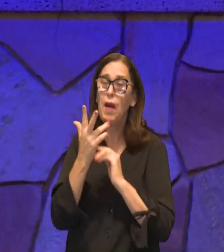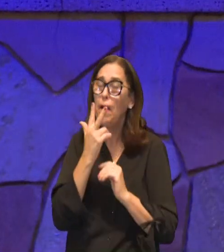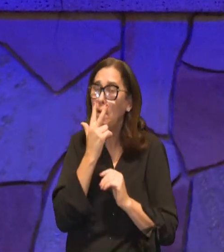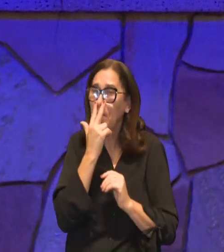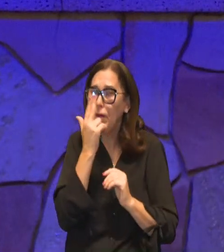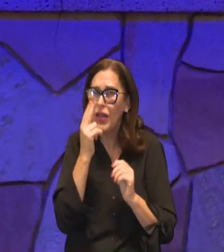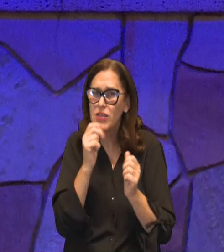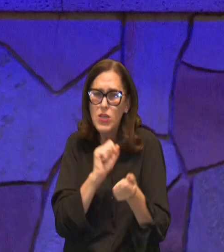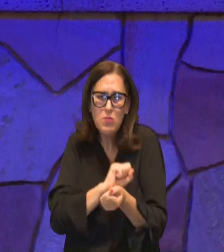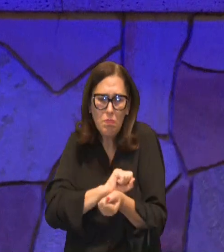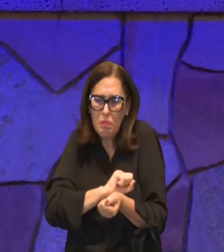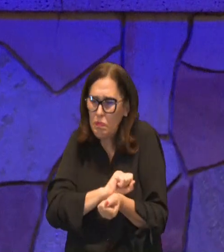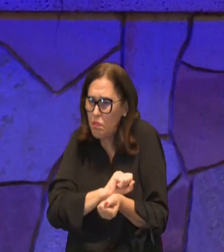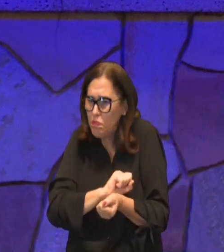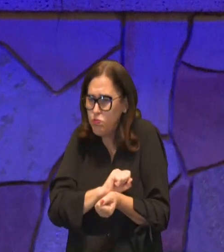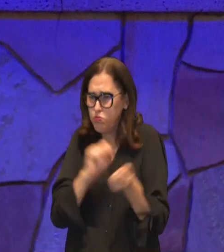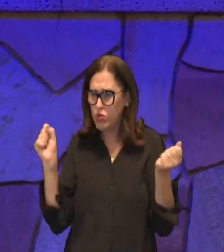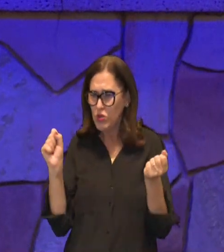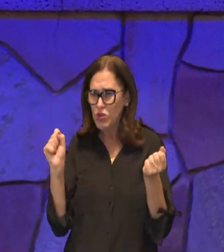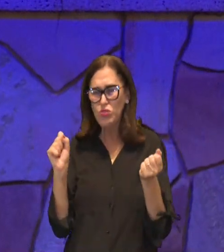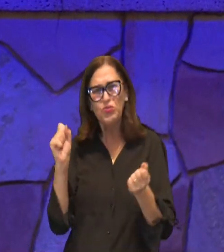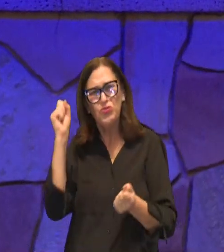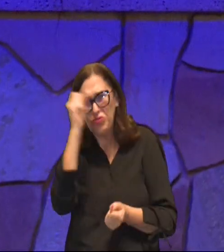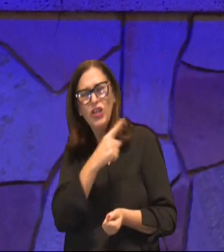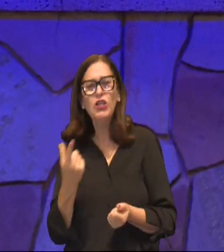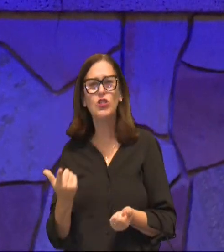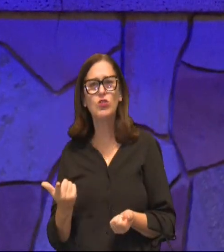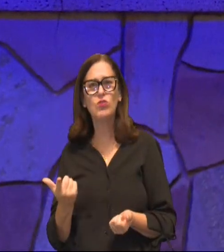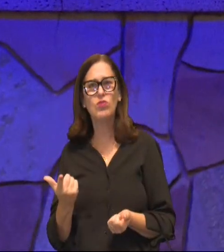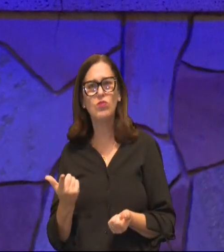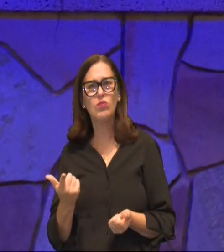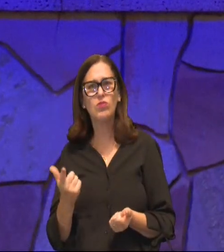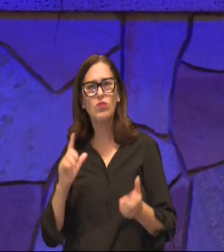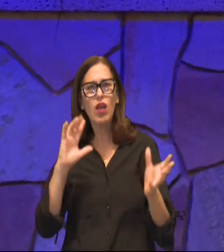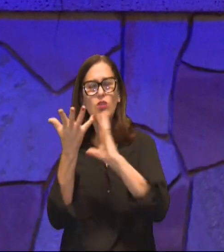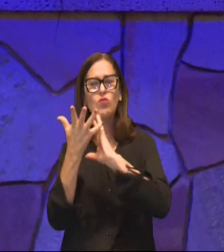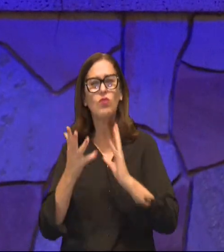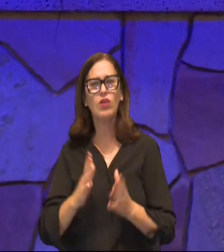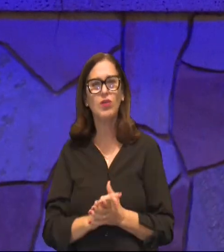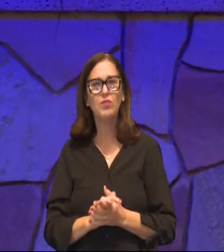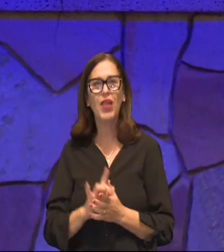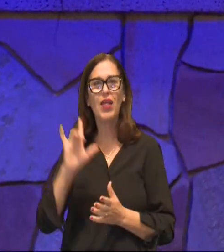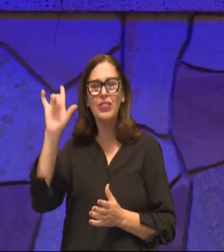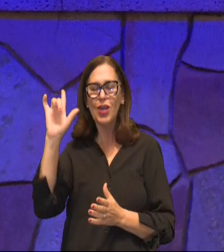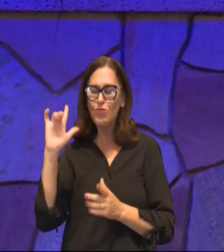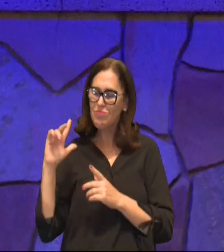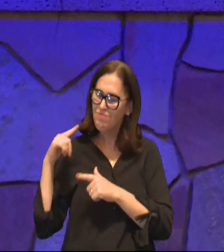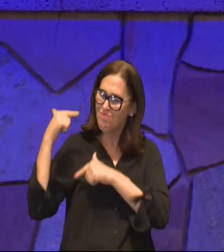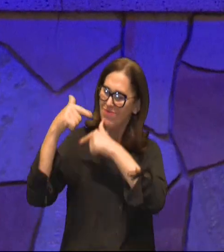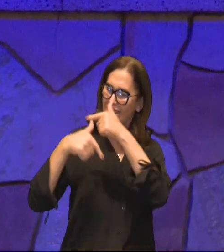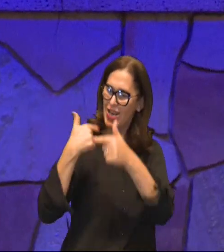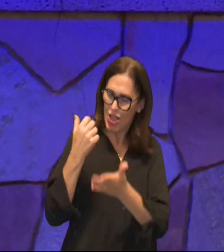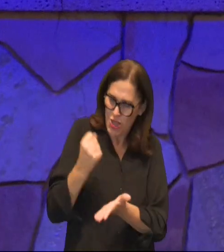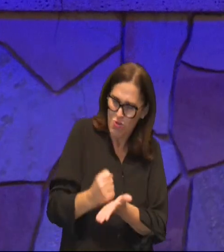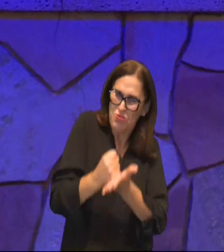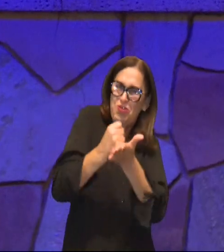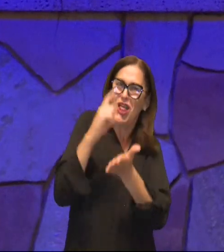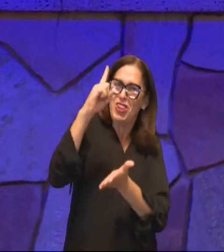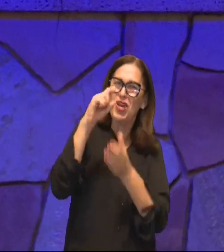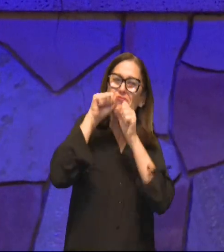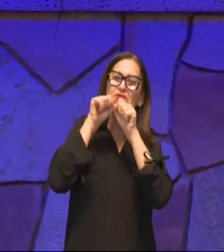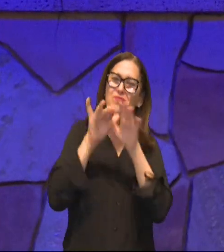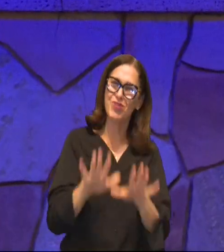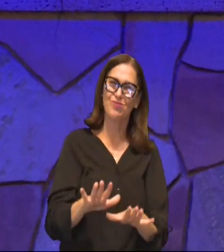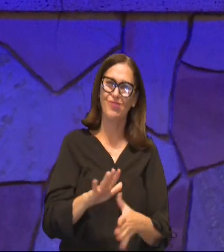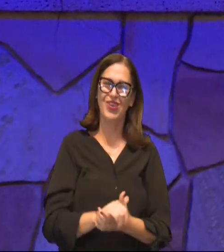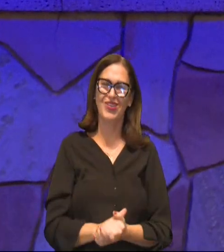aparentemente era de maneira muito difícil de ser resolvida, querido. É Deus agindo, é Deus sustentando, é Deus